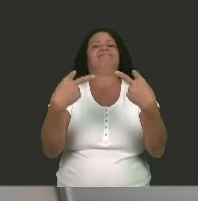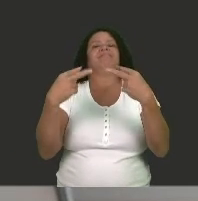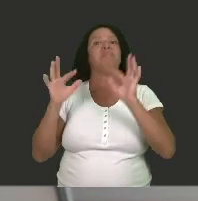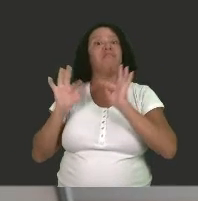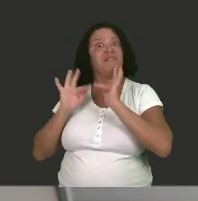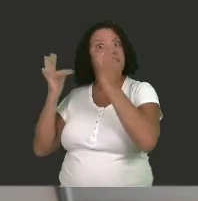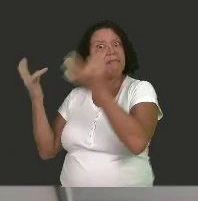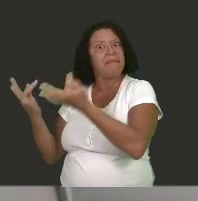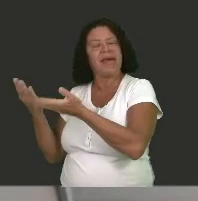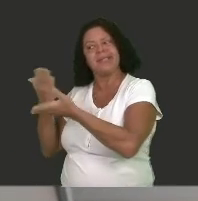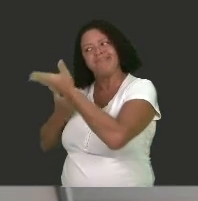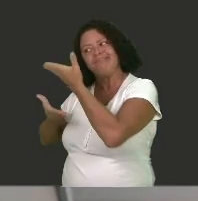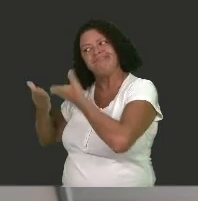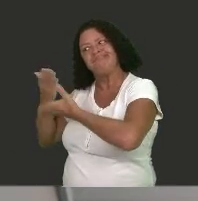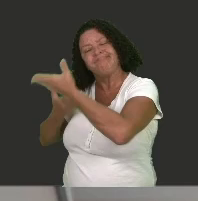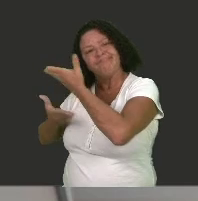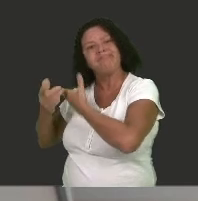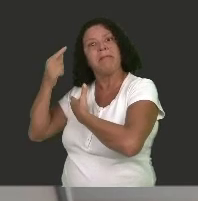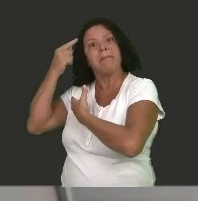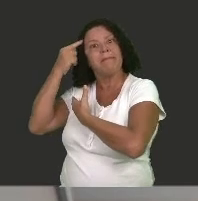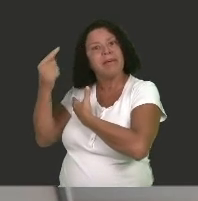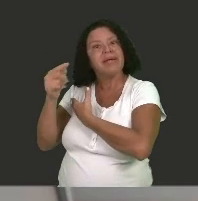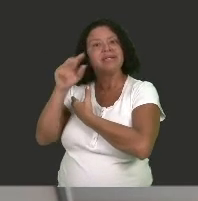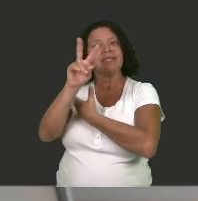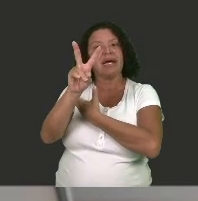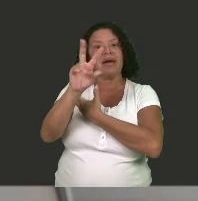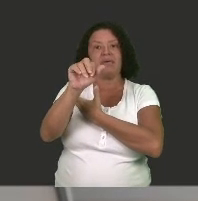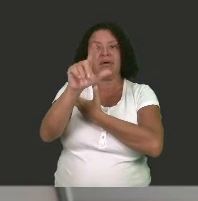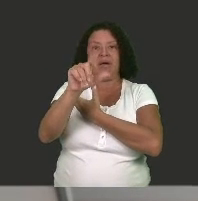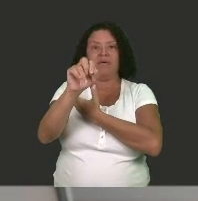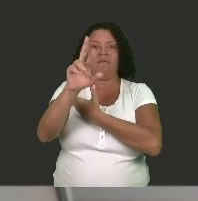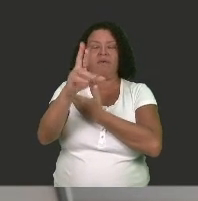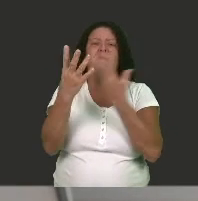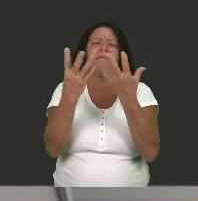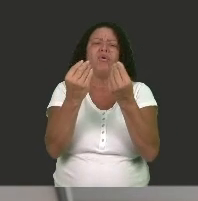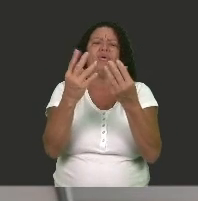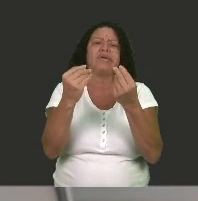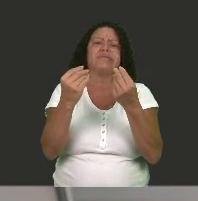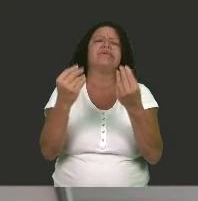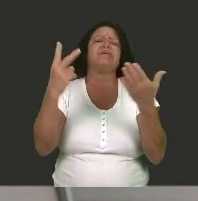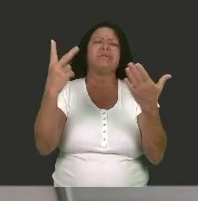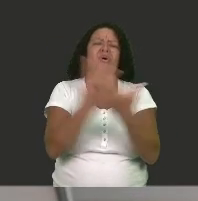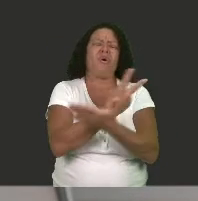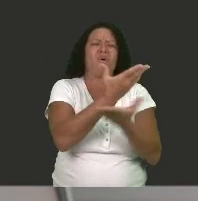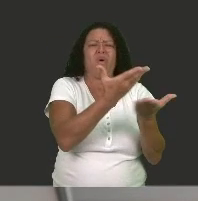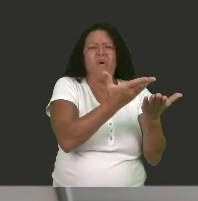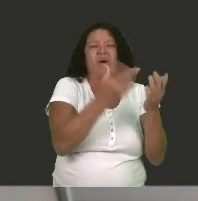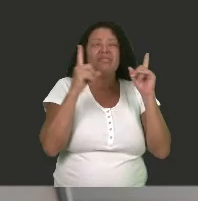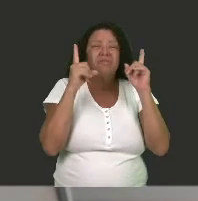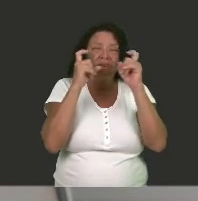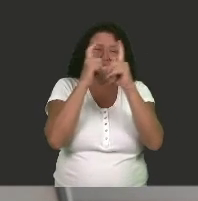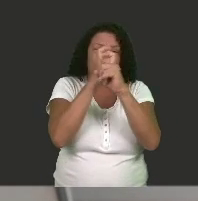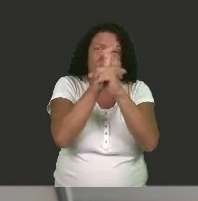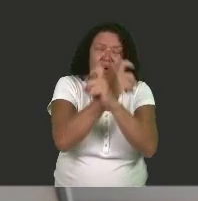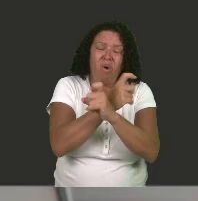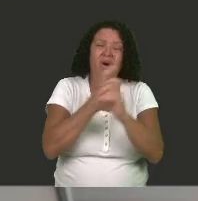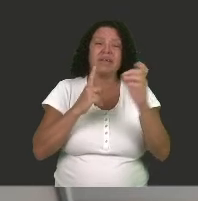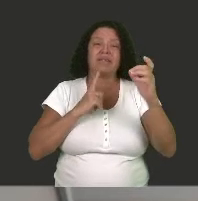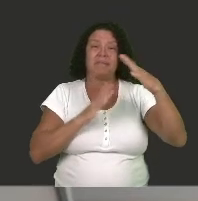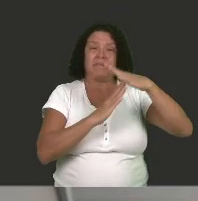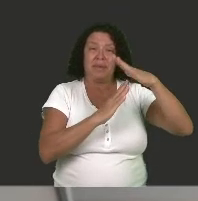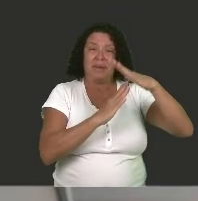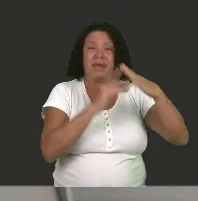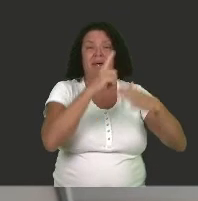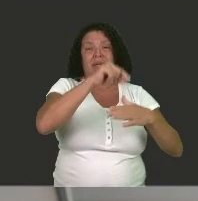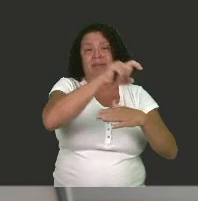família, repensar os nossos valores diante de tantas tragédias, de tantas dificuldades, de tantas limitações